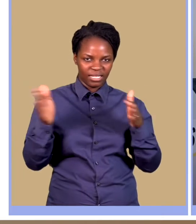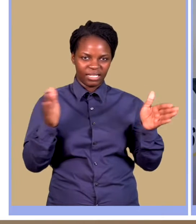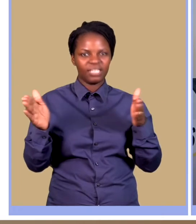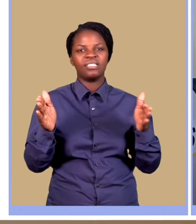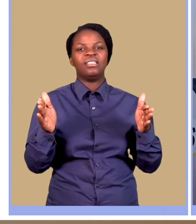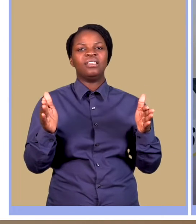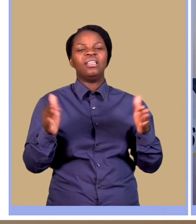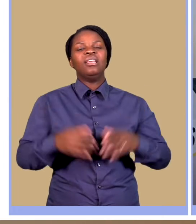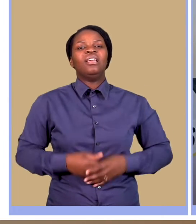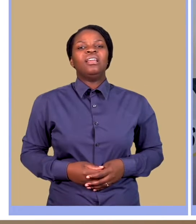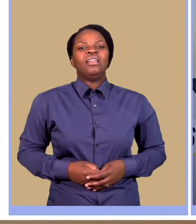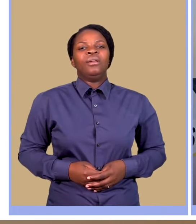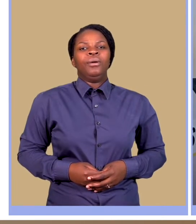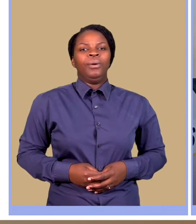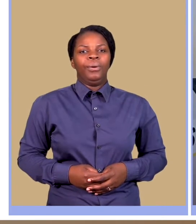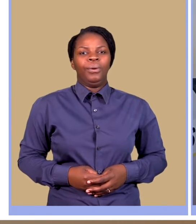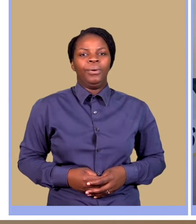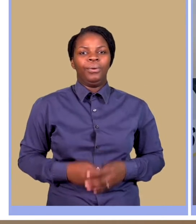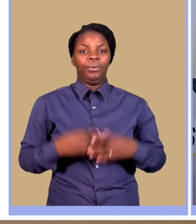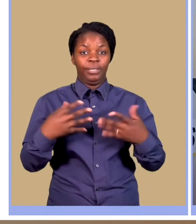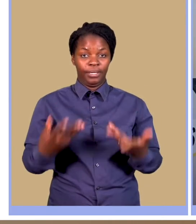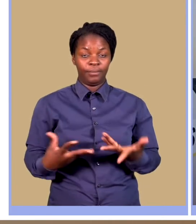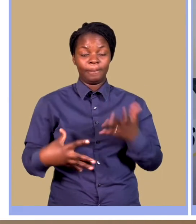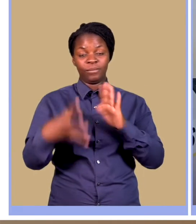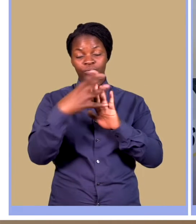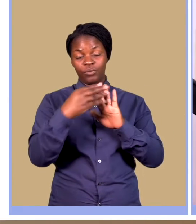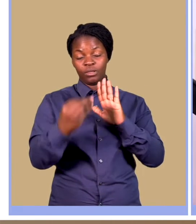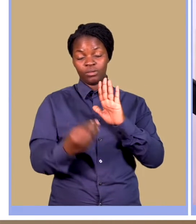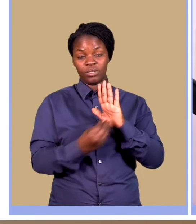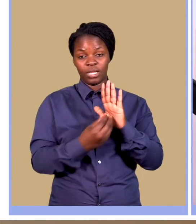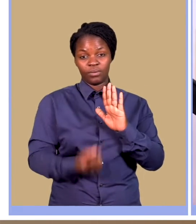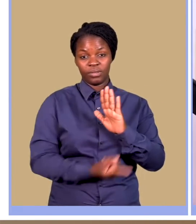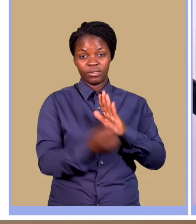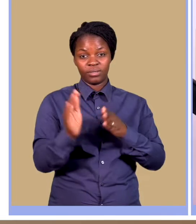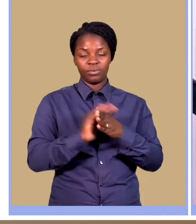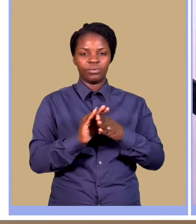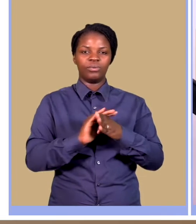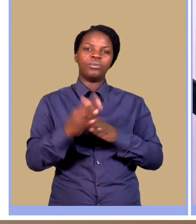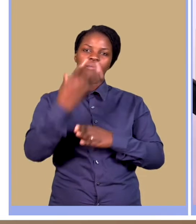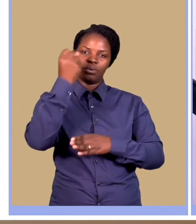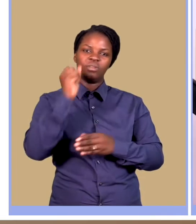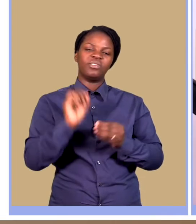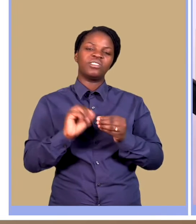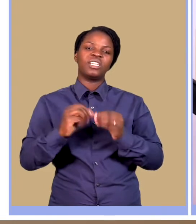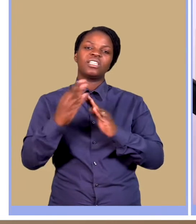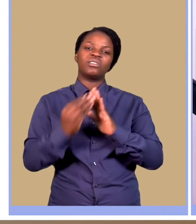seu uso pode vir a impactar o meio ambiente. Também estamos a falar da substituição